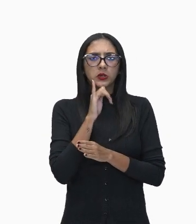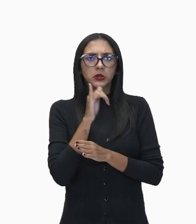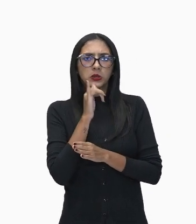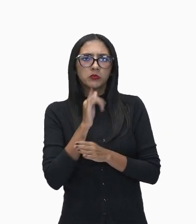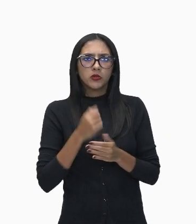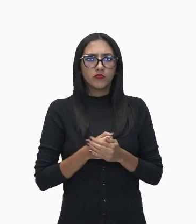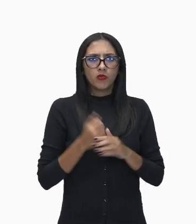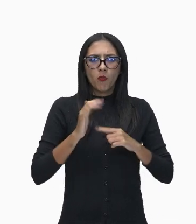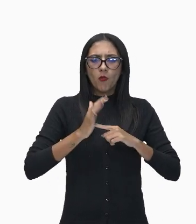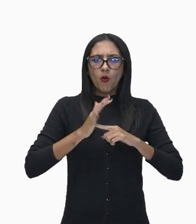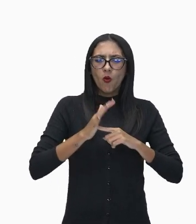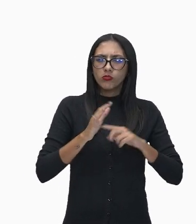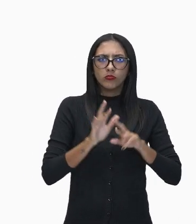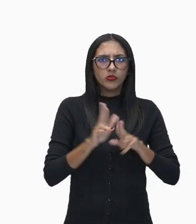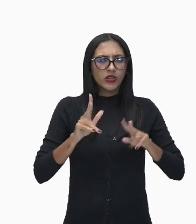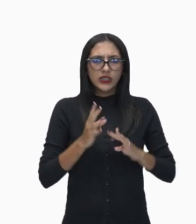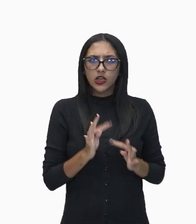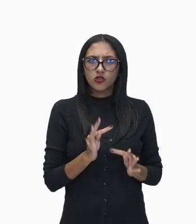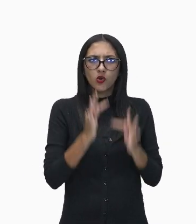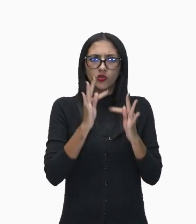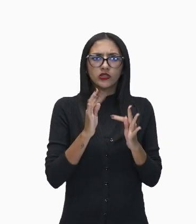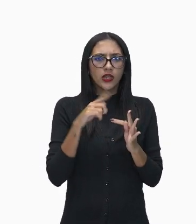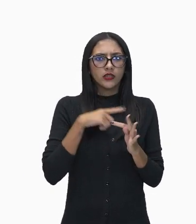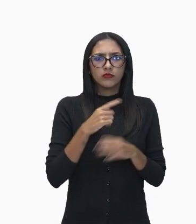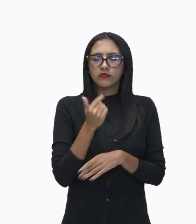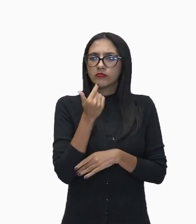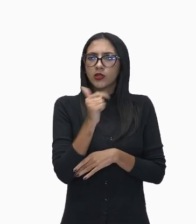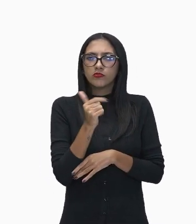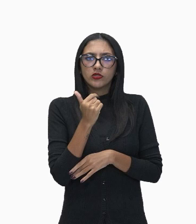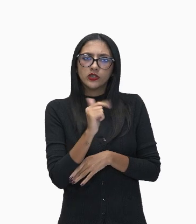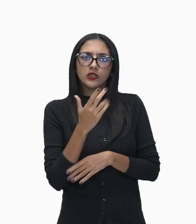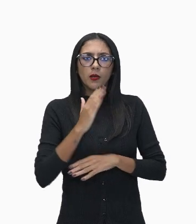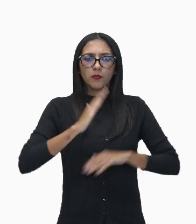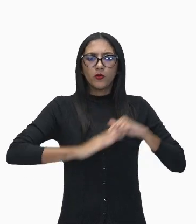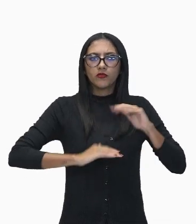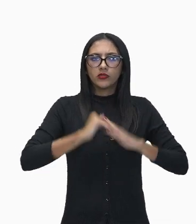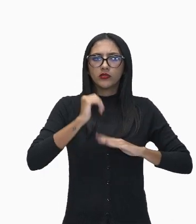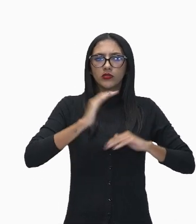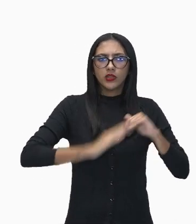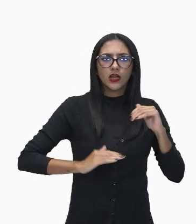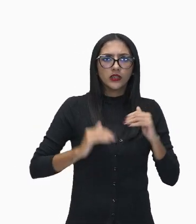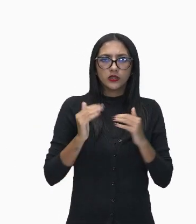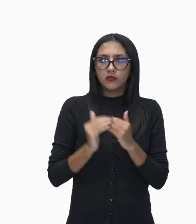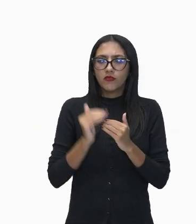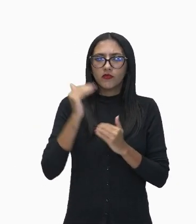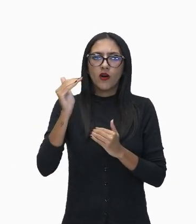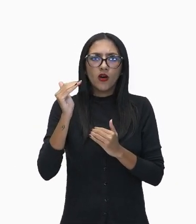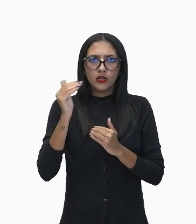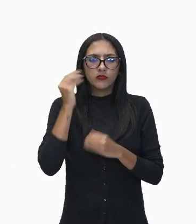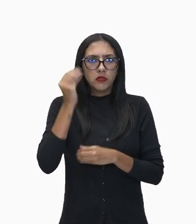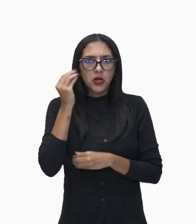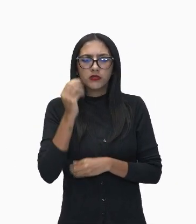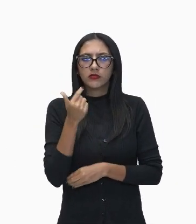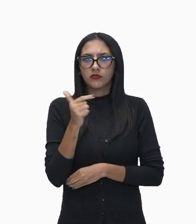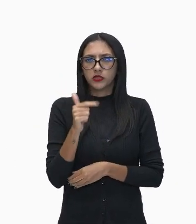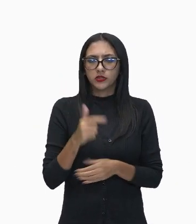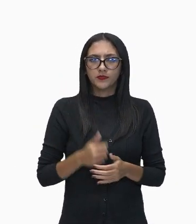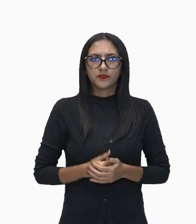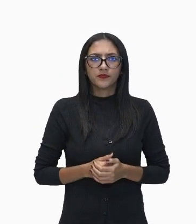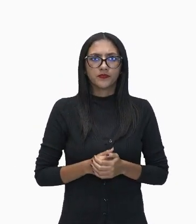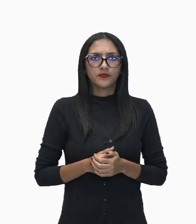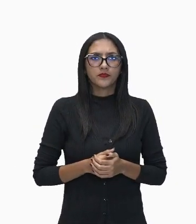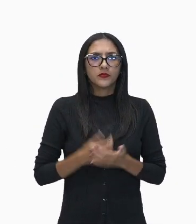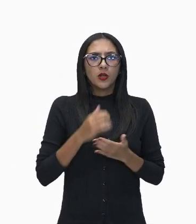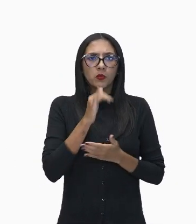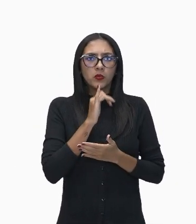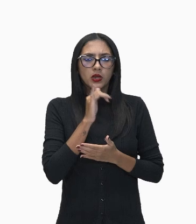eletrônica, eles não tinham especialistas nas cidades do interior. Então, lá onde eu morava, por exemplo, numa cidade